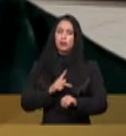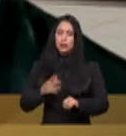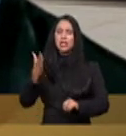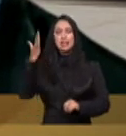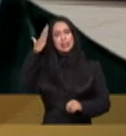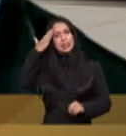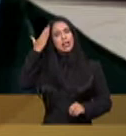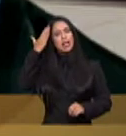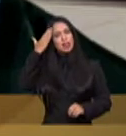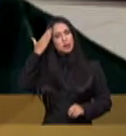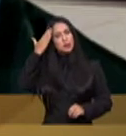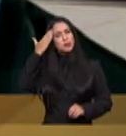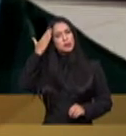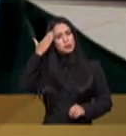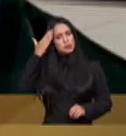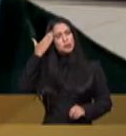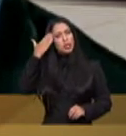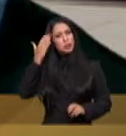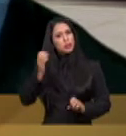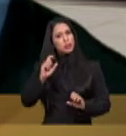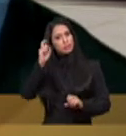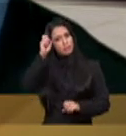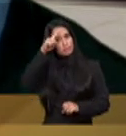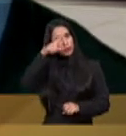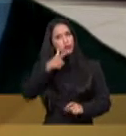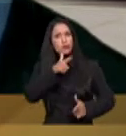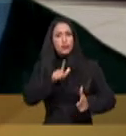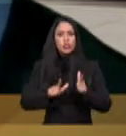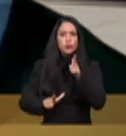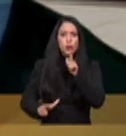foi tão arduamente conquistada.